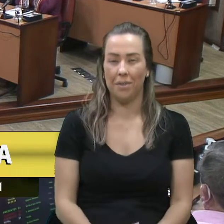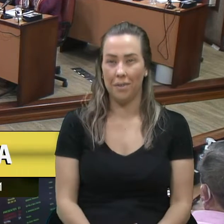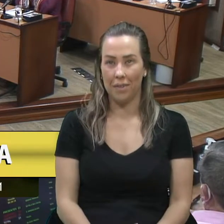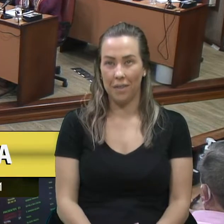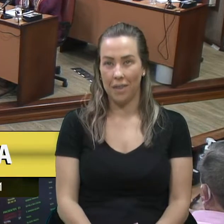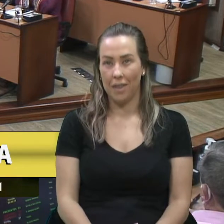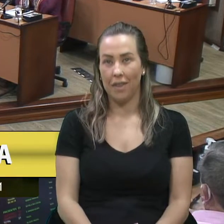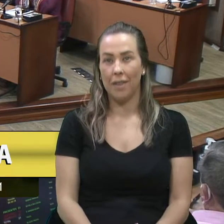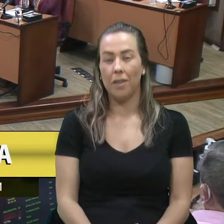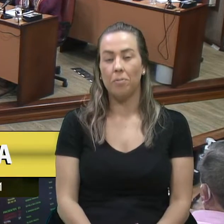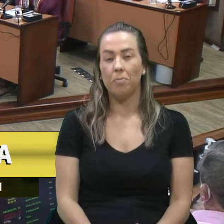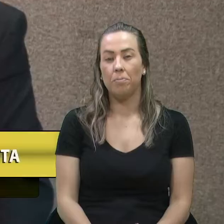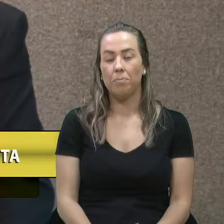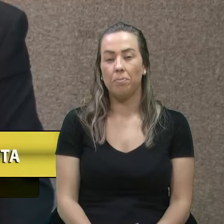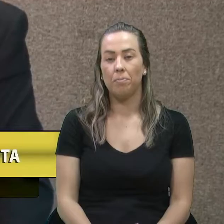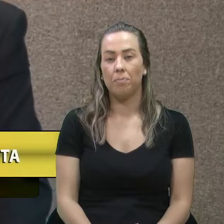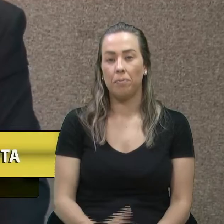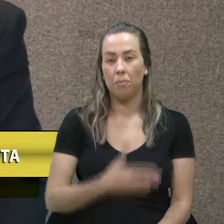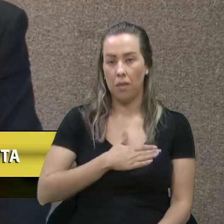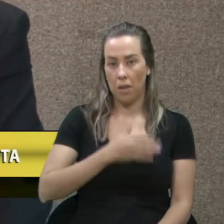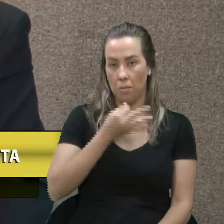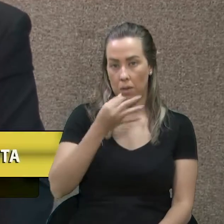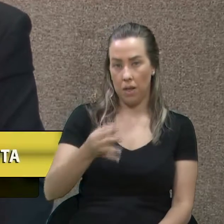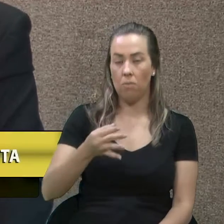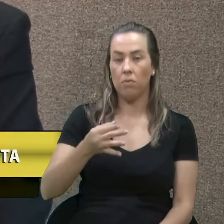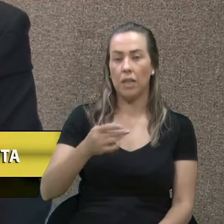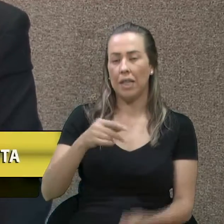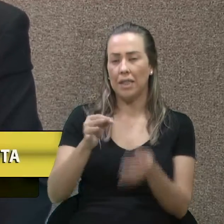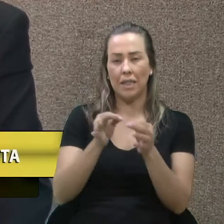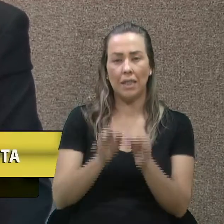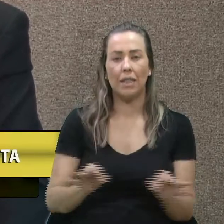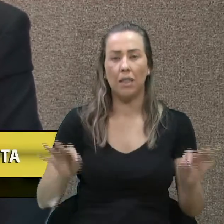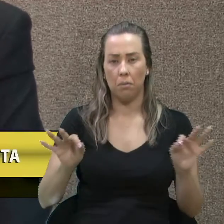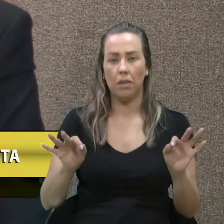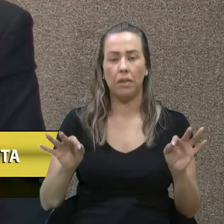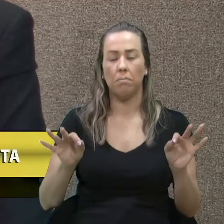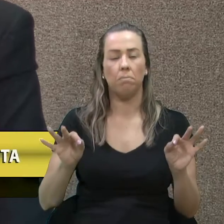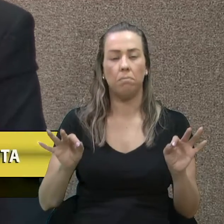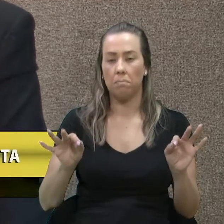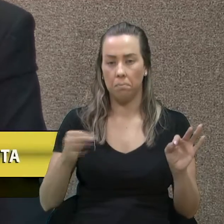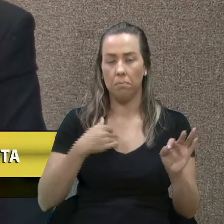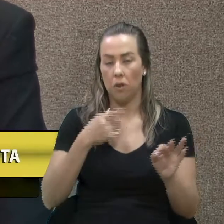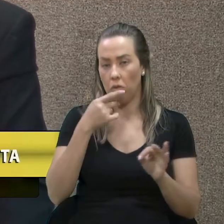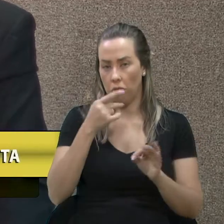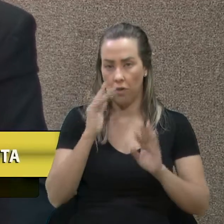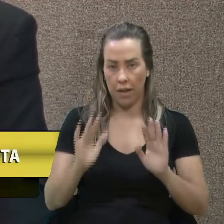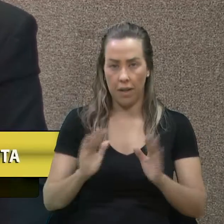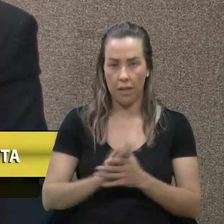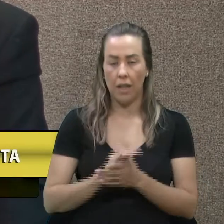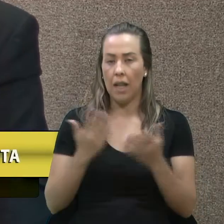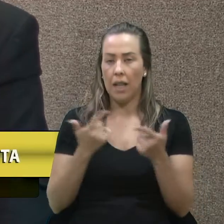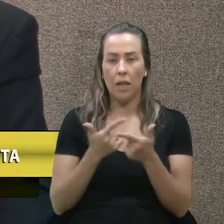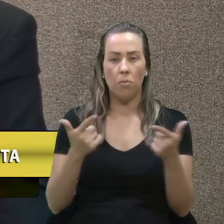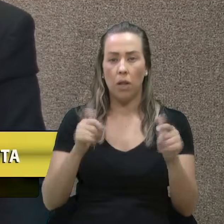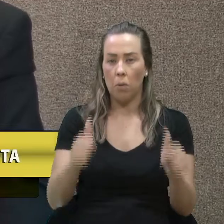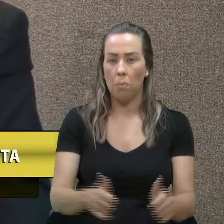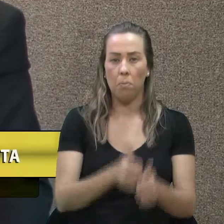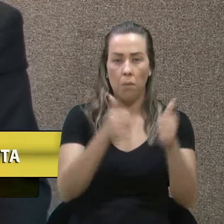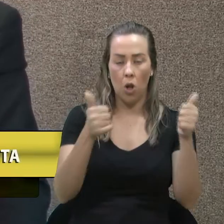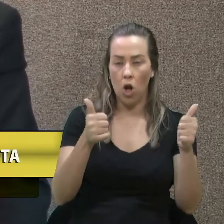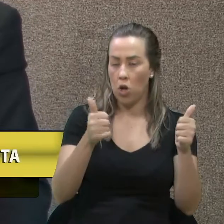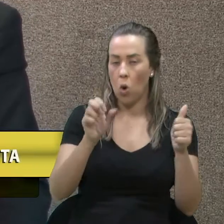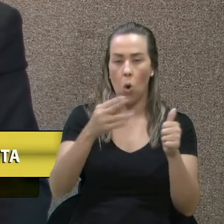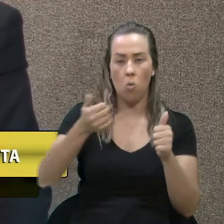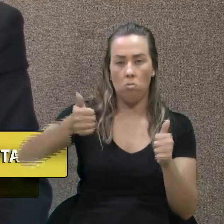a colocação por parte desse vereador e do Patriota, ela é muito simples e muito simplificada. Não existe o melhor e não existe o